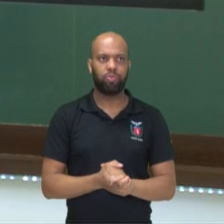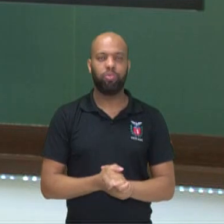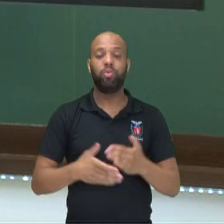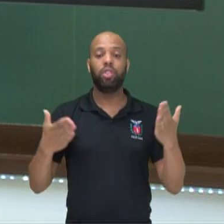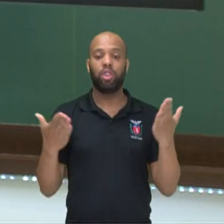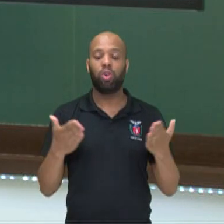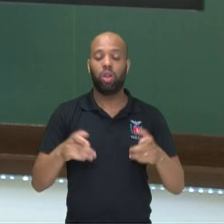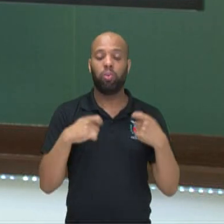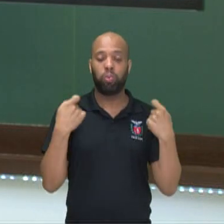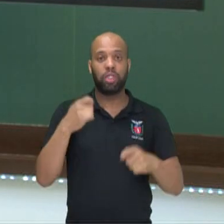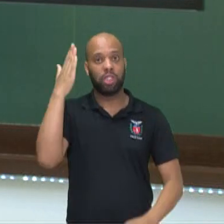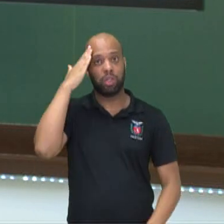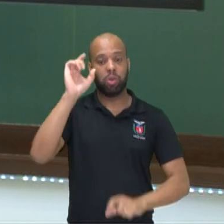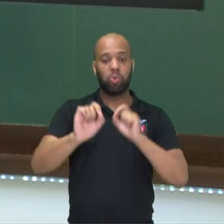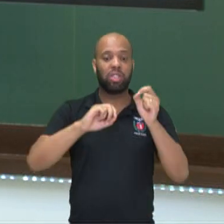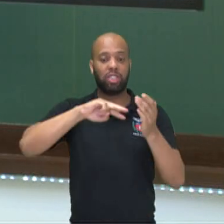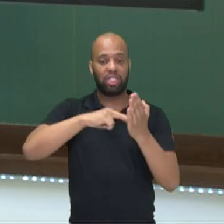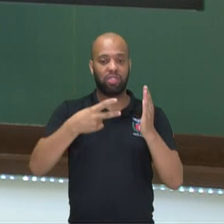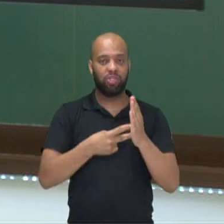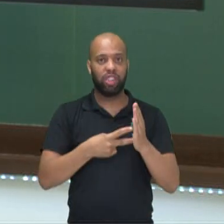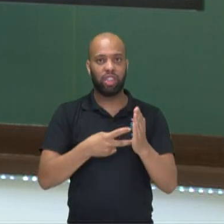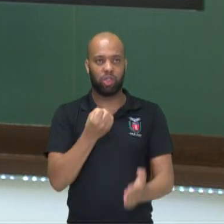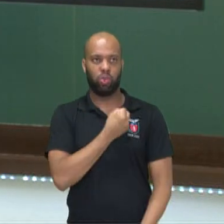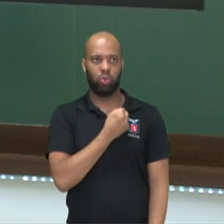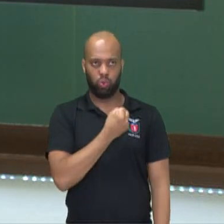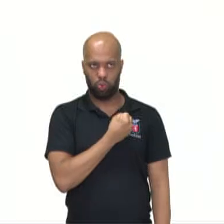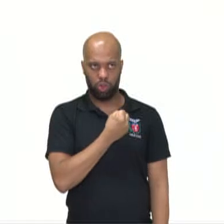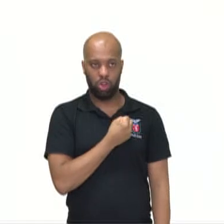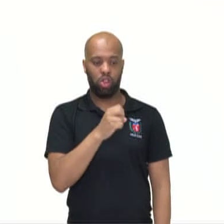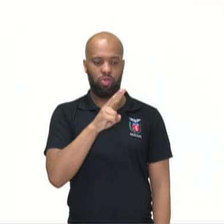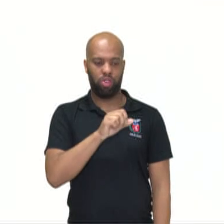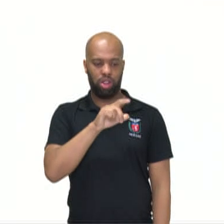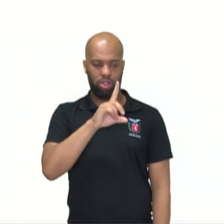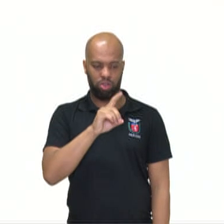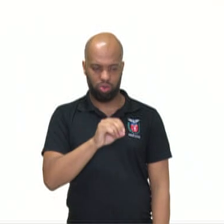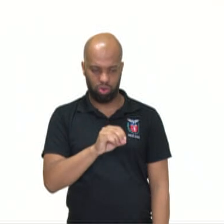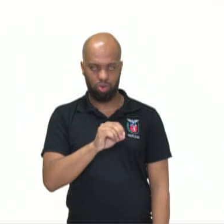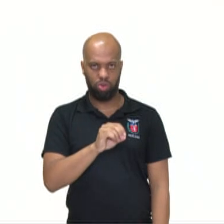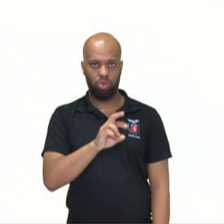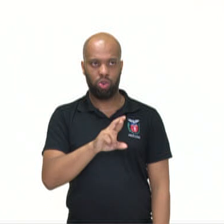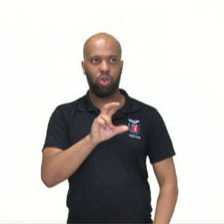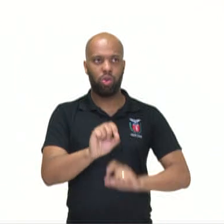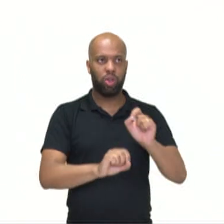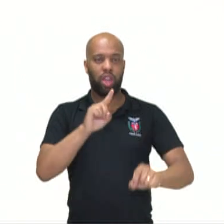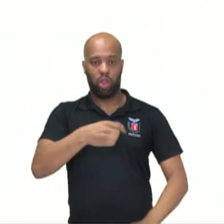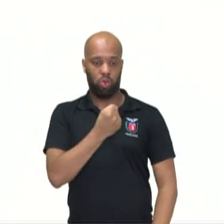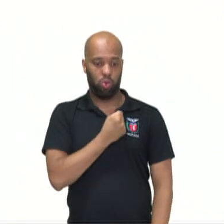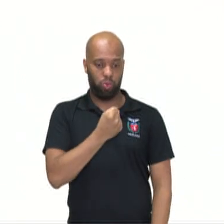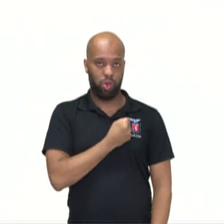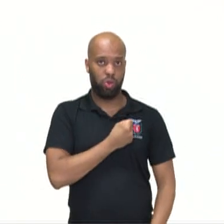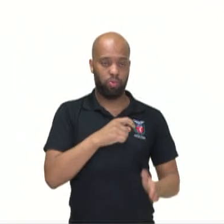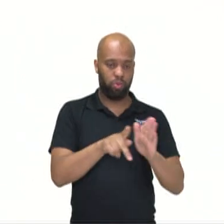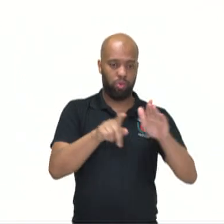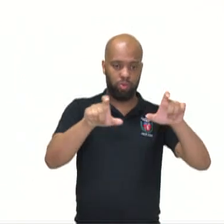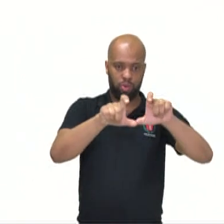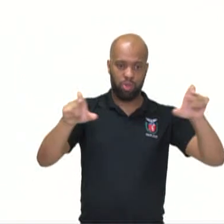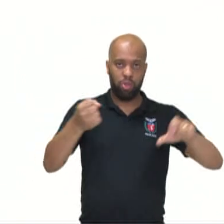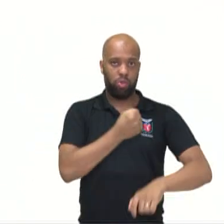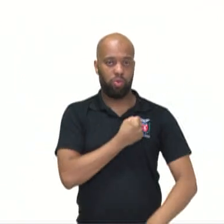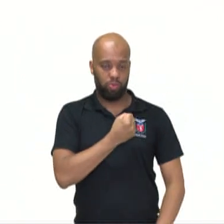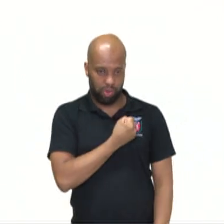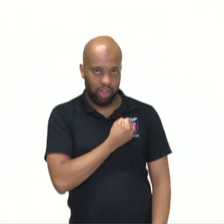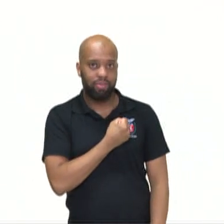Primeiro a gente precisa saber o que é valor numérico. Bom, o valor numérico é o valor que a expressão algébrica possui ou assume,